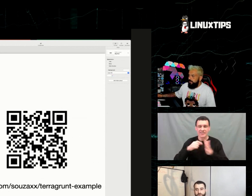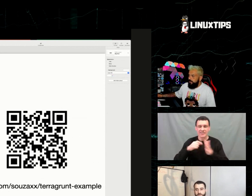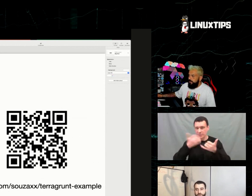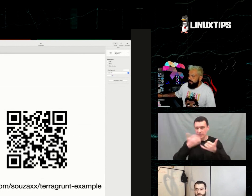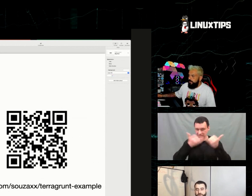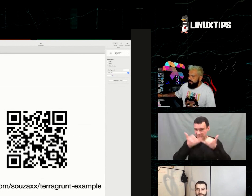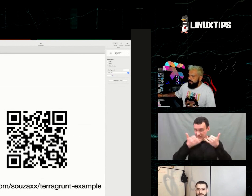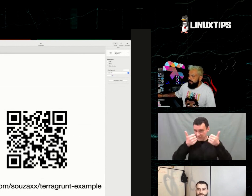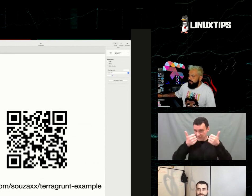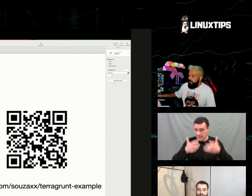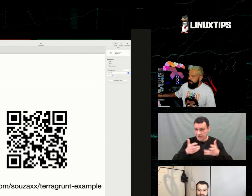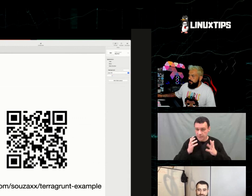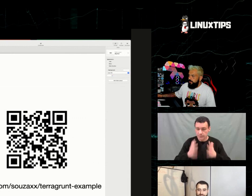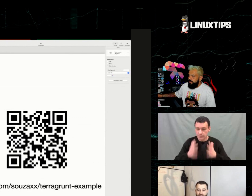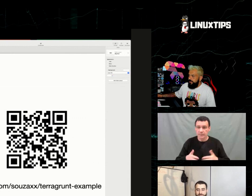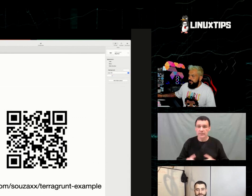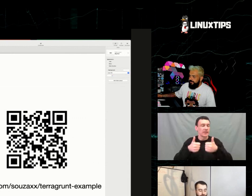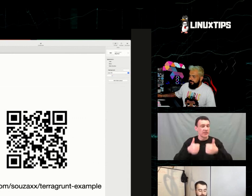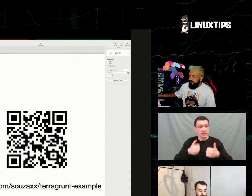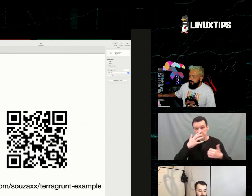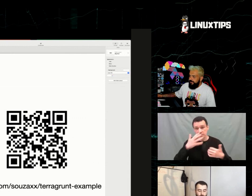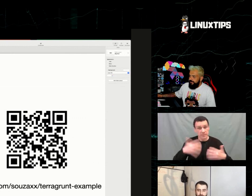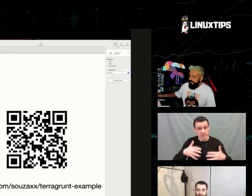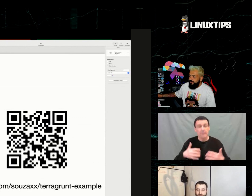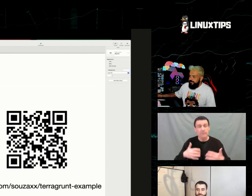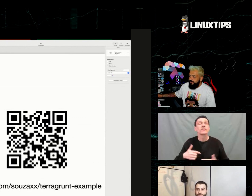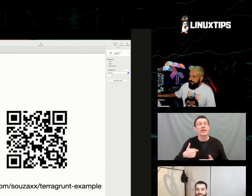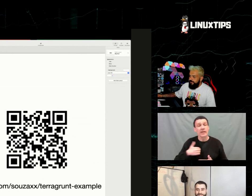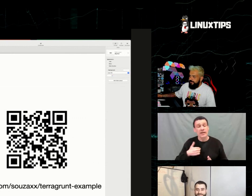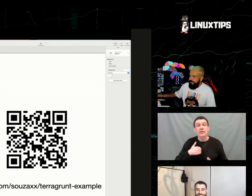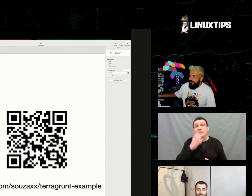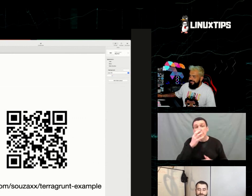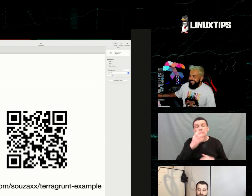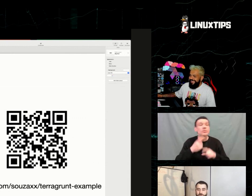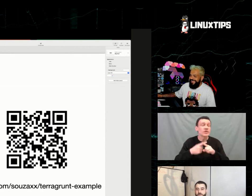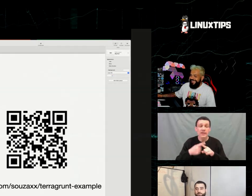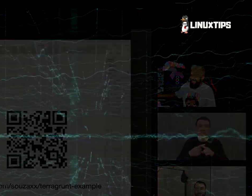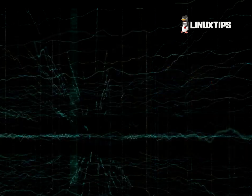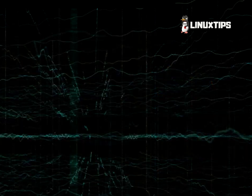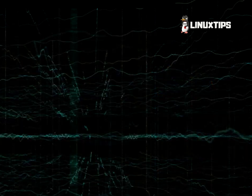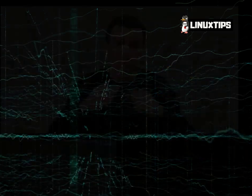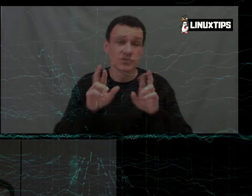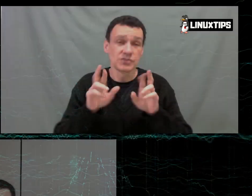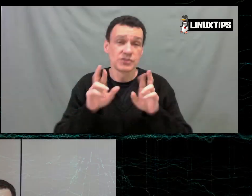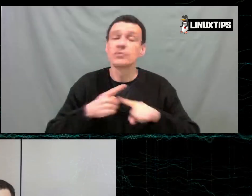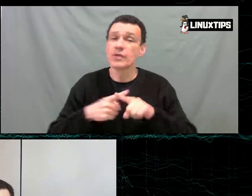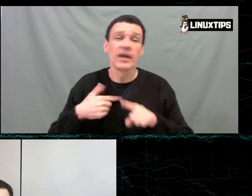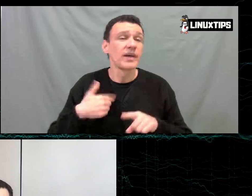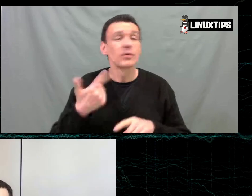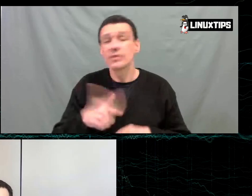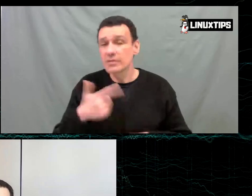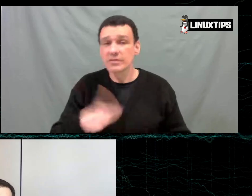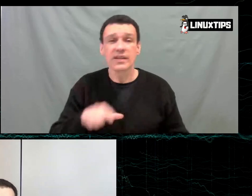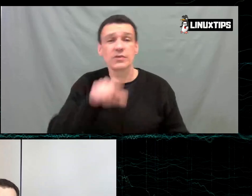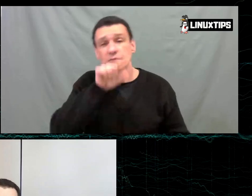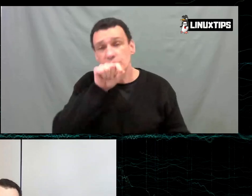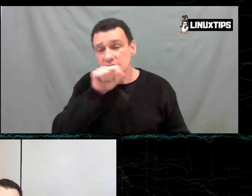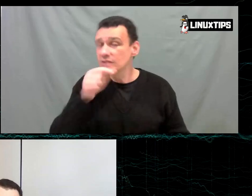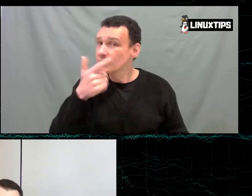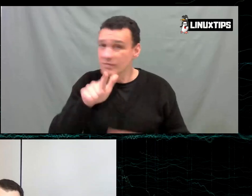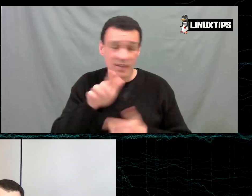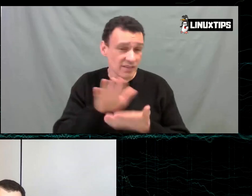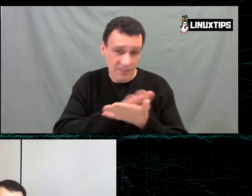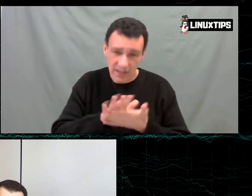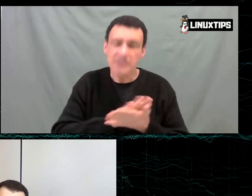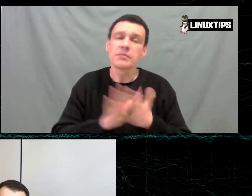só Mino e Mina da NASA aqui. Eu não tenho Twitter, eu não tenho nada, sabe? Então, mas me chama lá no LinkedIn, me chama